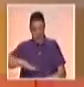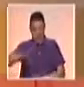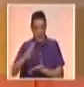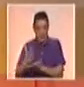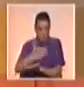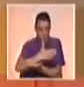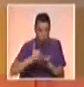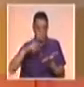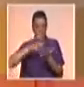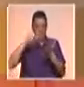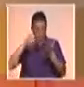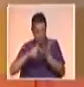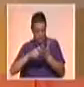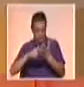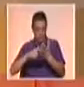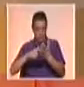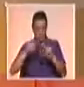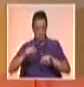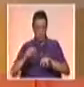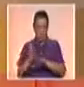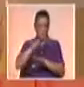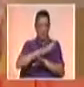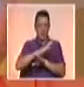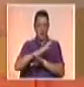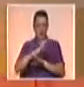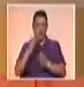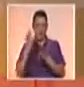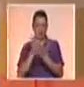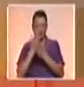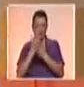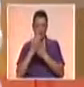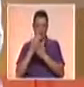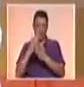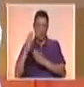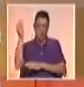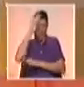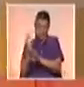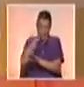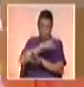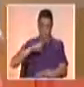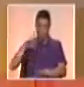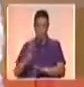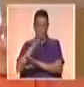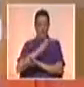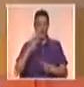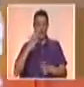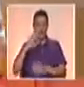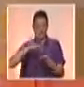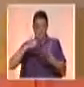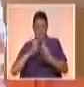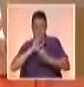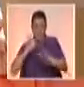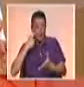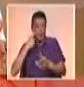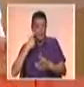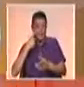que tem técnicos. E imagina um conselho do interior, em que uma escola cai lá uma criança surda e não tem meios, não tem técnicos, não tem conhecimentos,